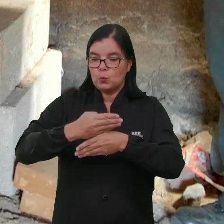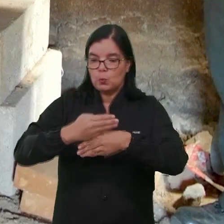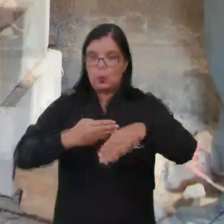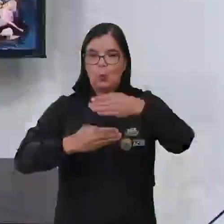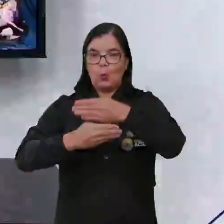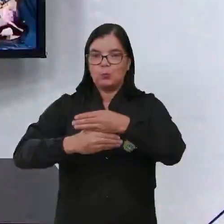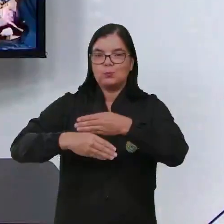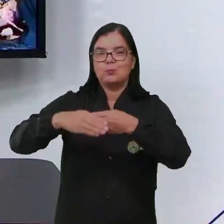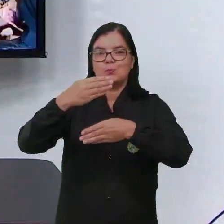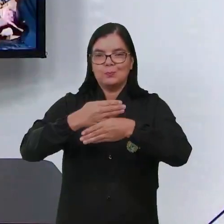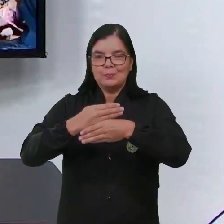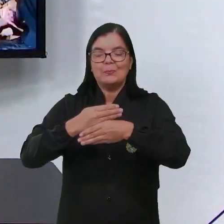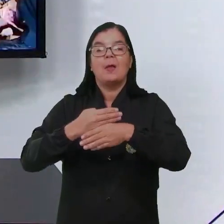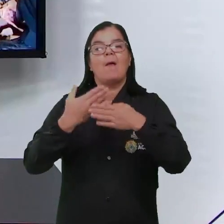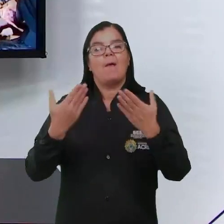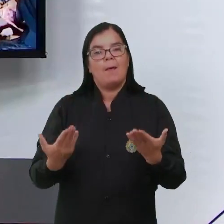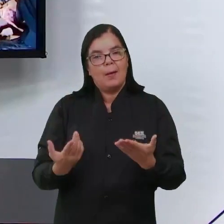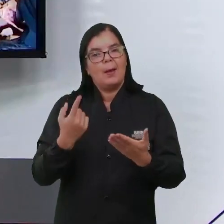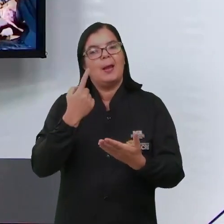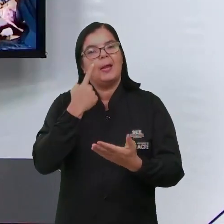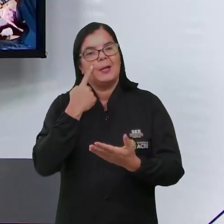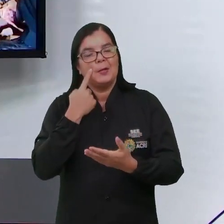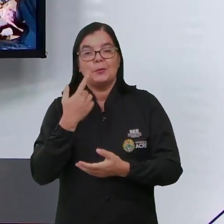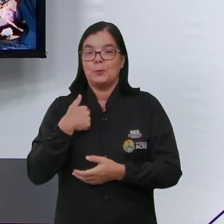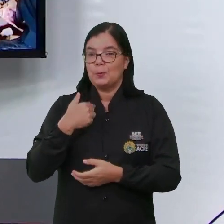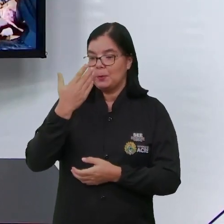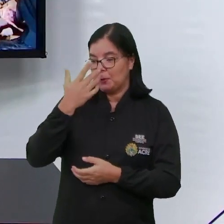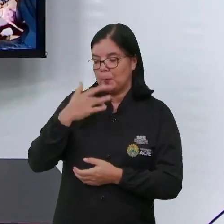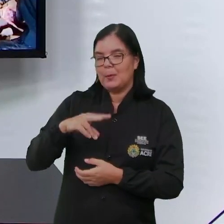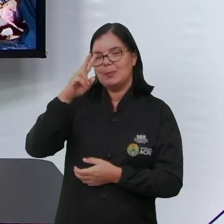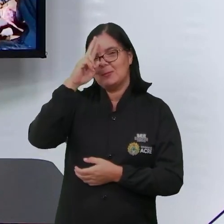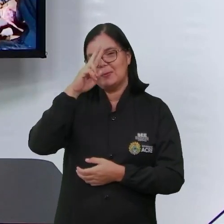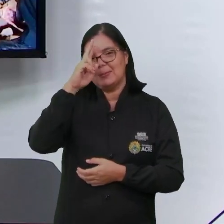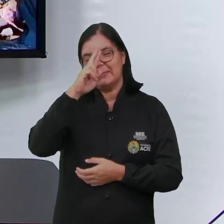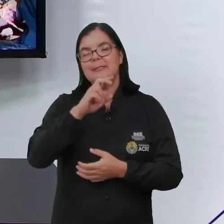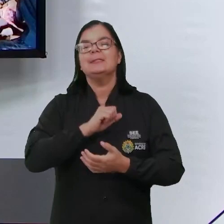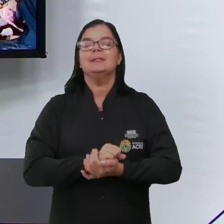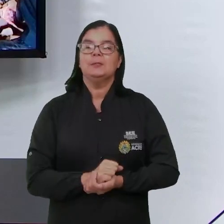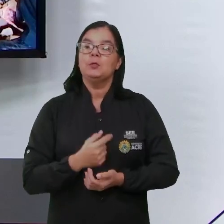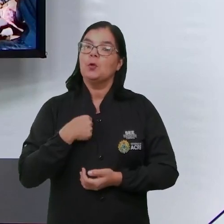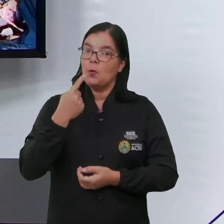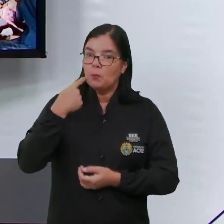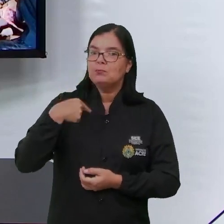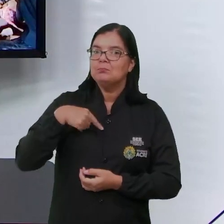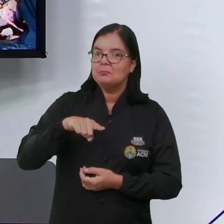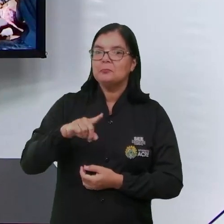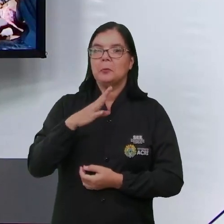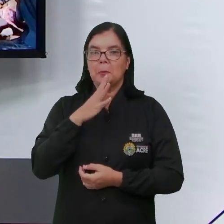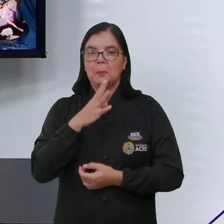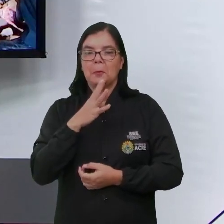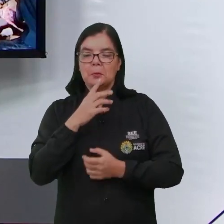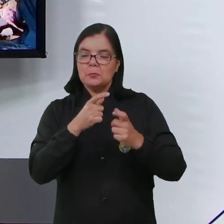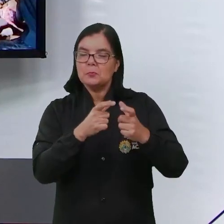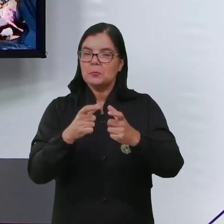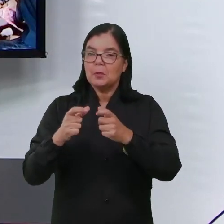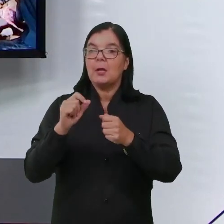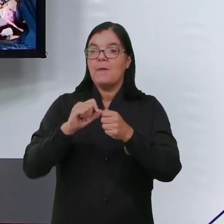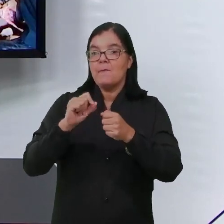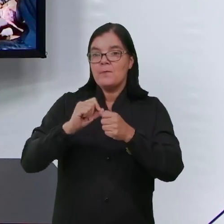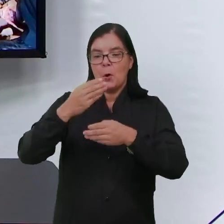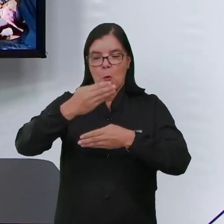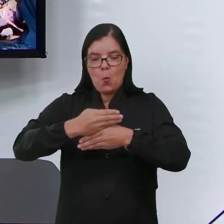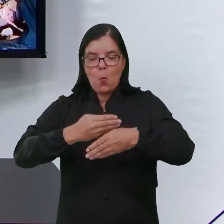tijolos, né? E aí, gente, quando eu era criança, eu lembro, ó, quando eu era criança, eu fui, né, no lugar onde era